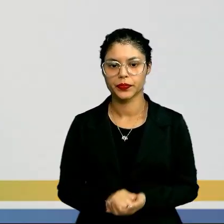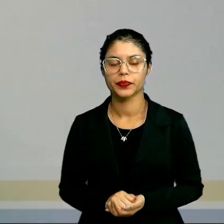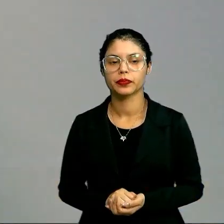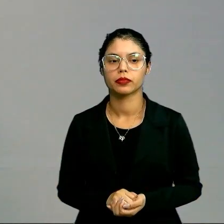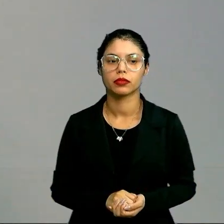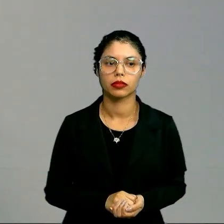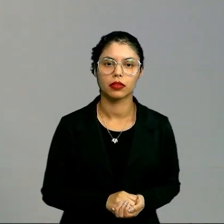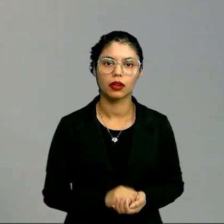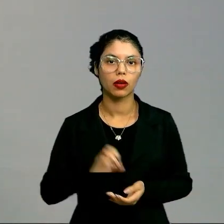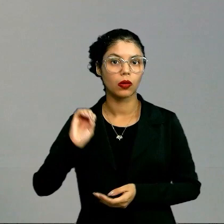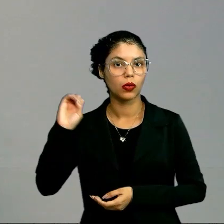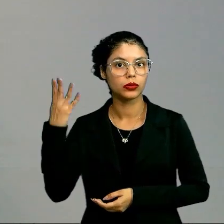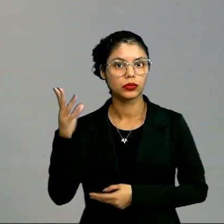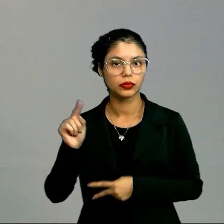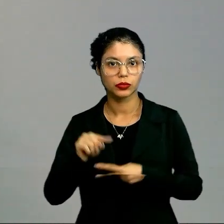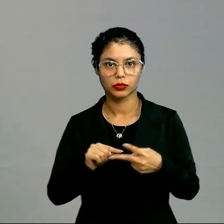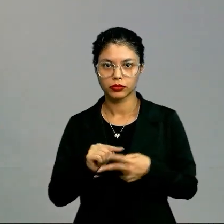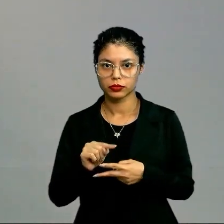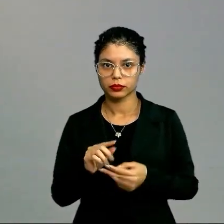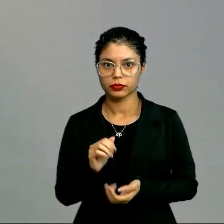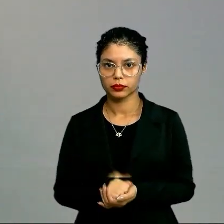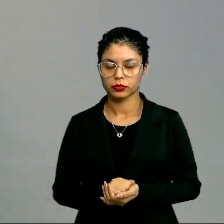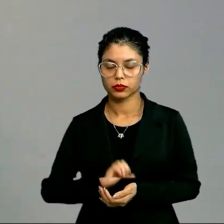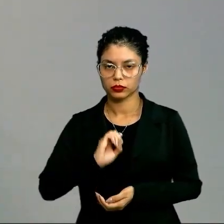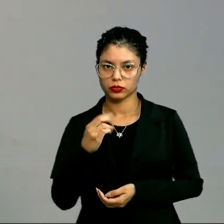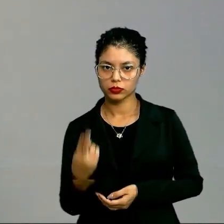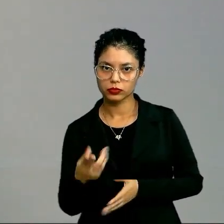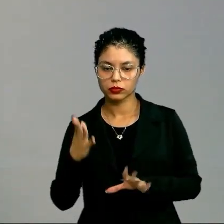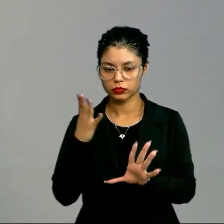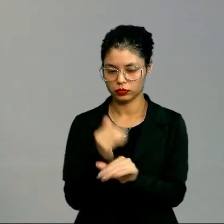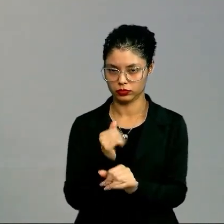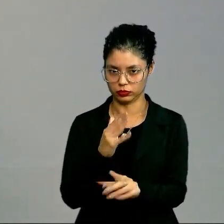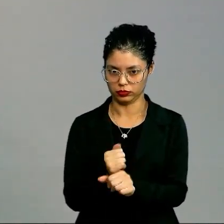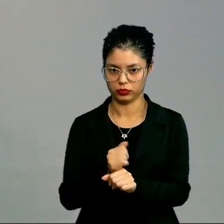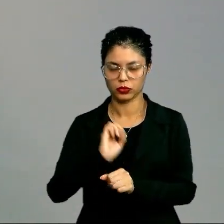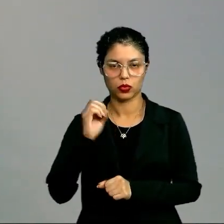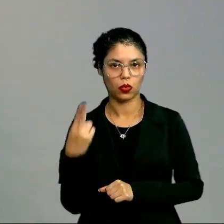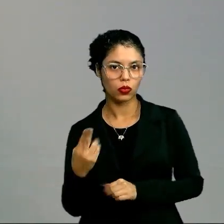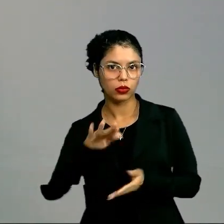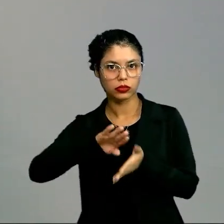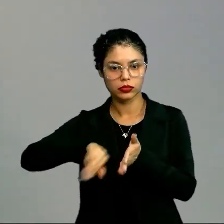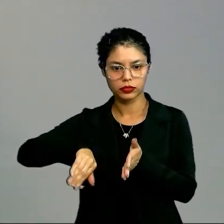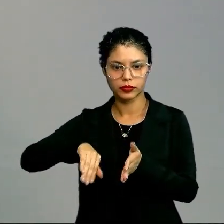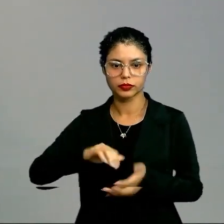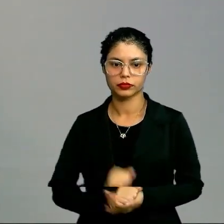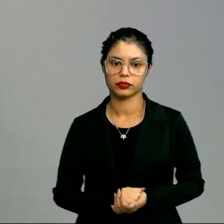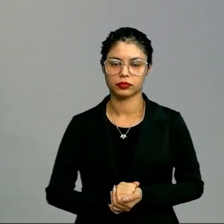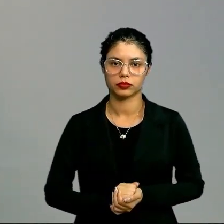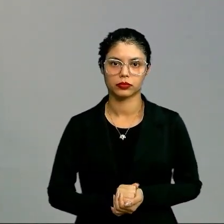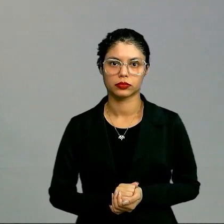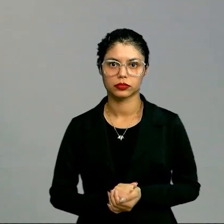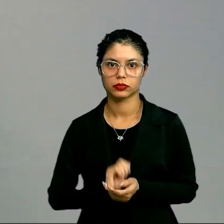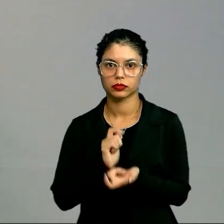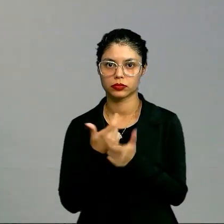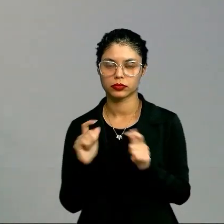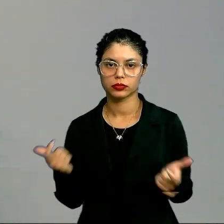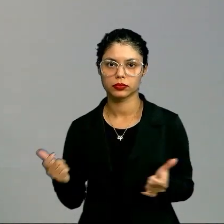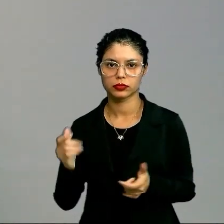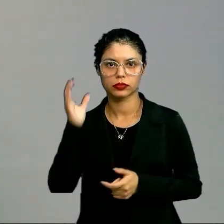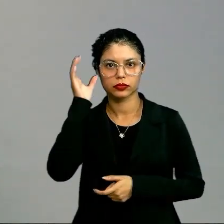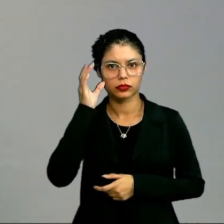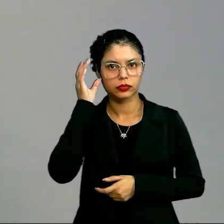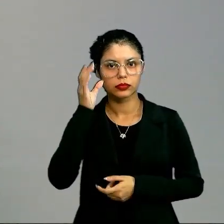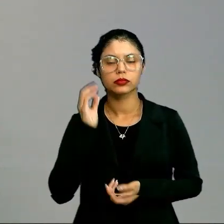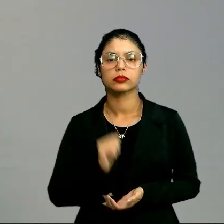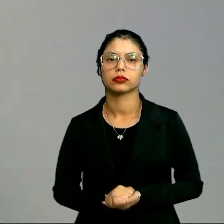pessoal, ele acontece de duas maneiras. Ou você adiciona ou você retira. Então, ou aumento a concentração